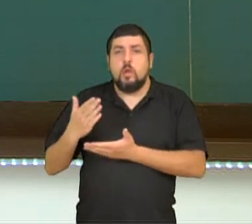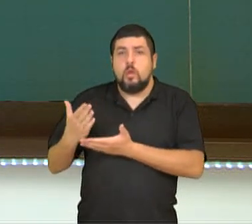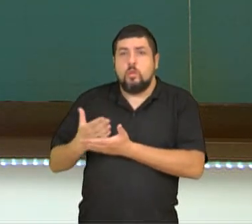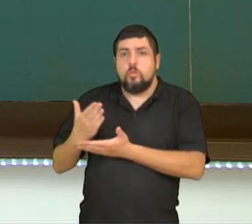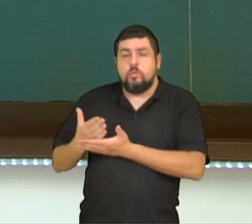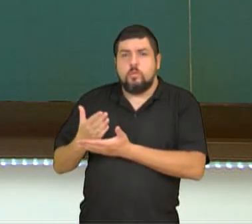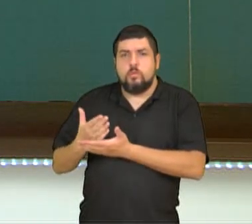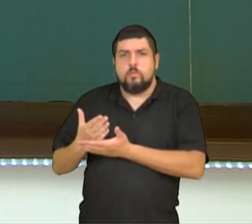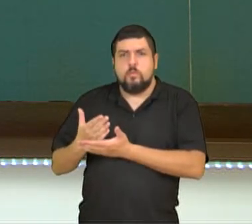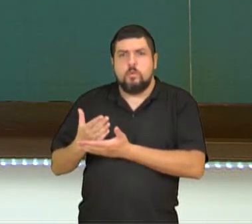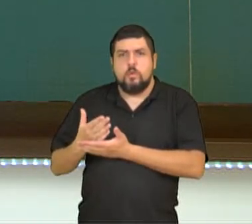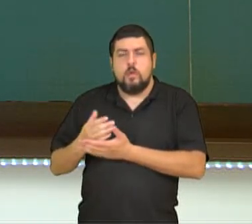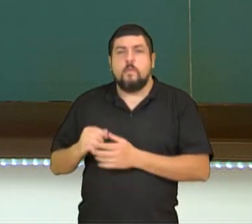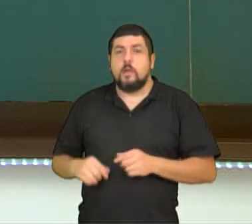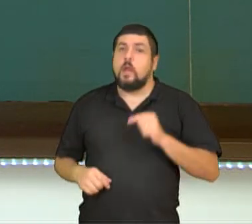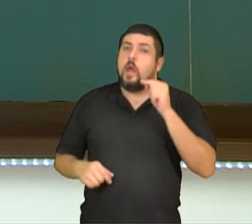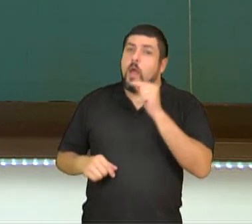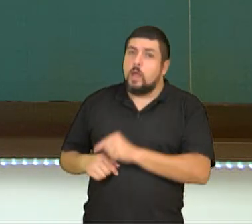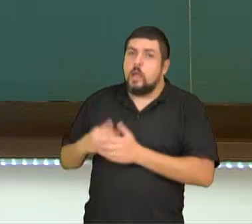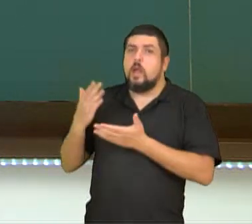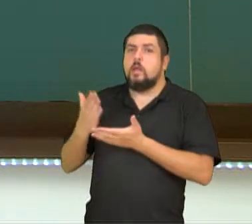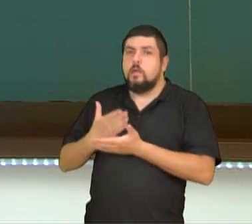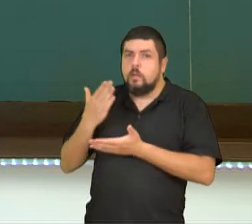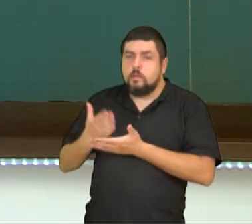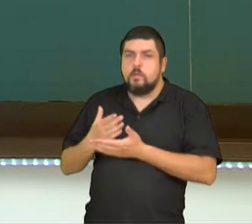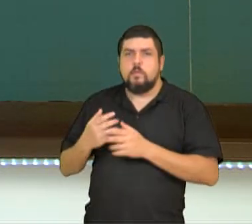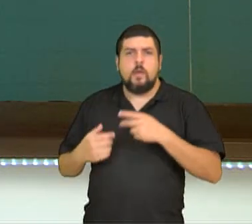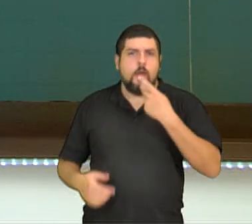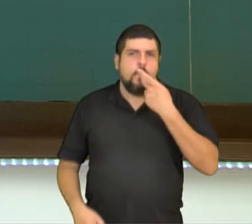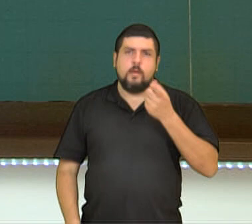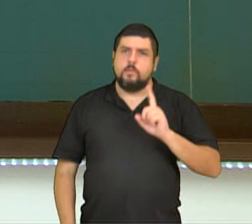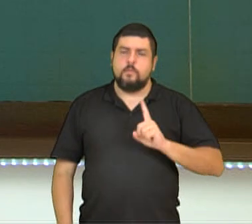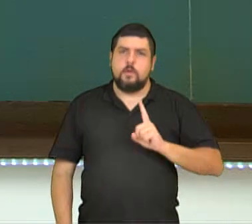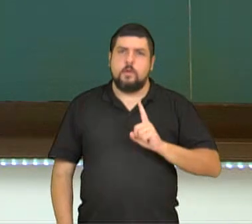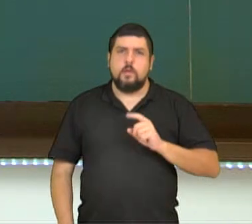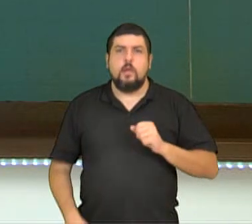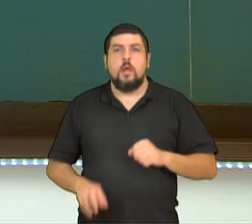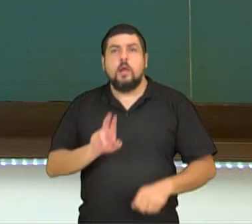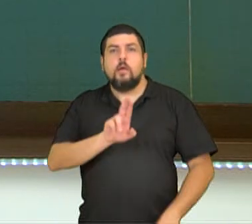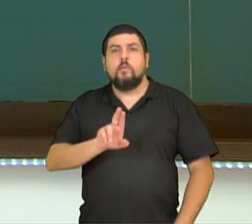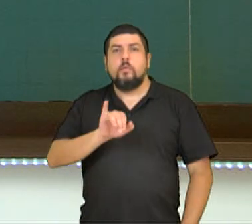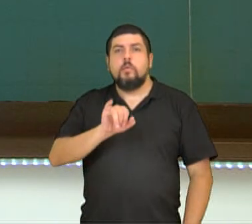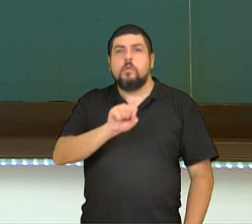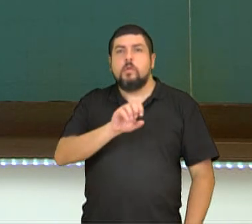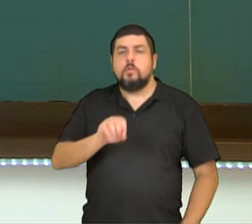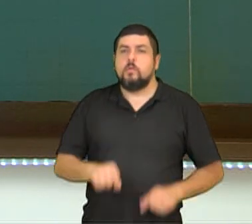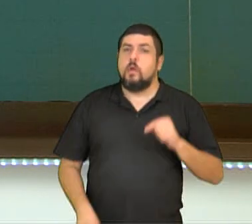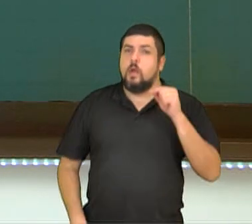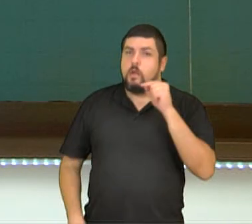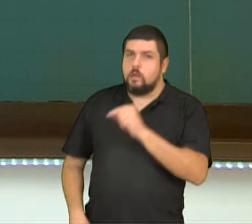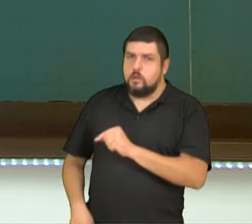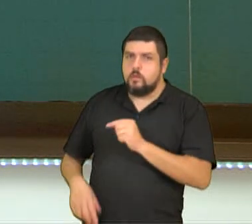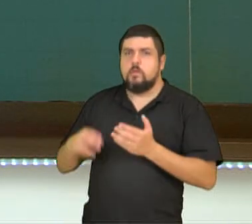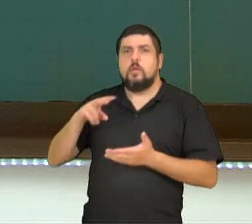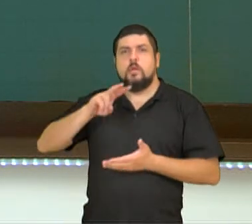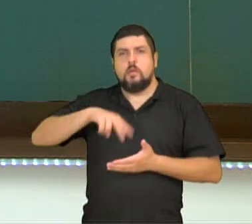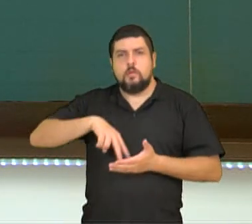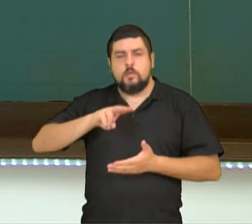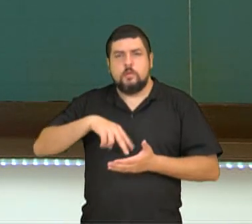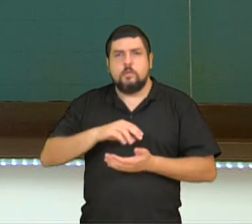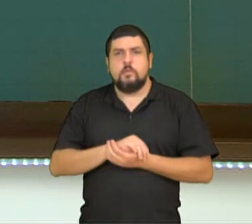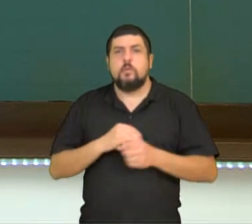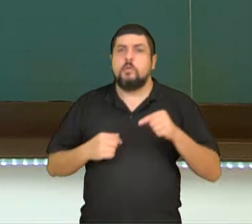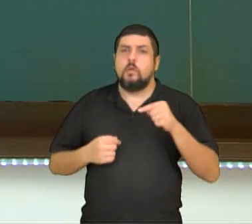Então, ela tem um livro ali e vê o menino com o livro na mão também e diz, isso sim é leitura, isso se chama leitura, certo?